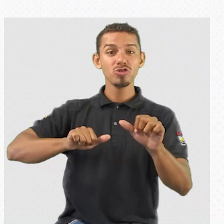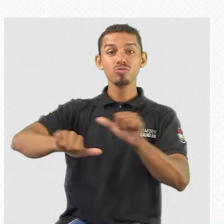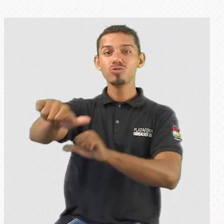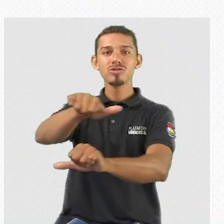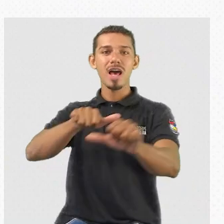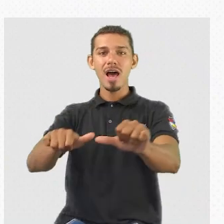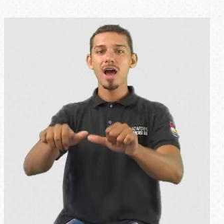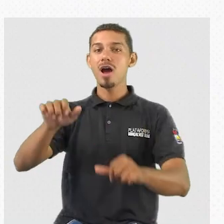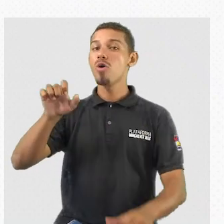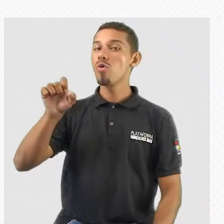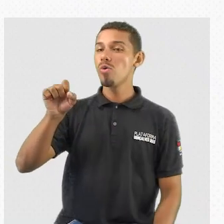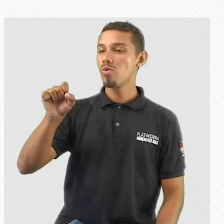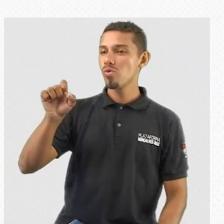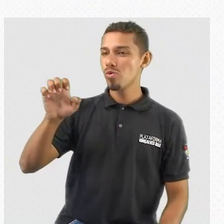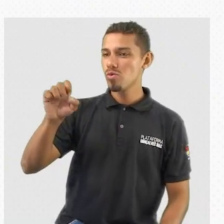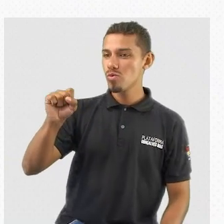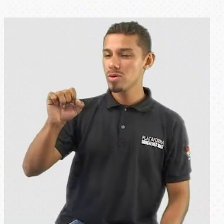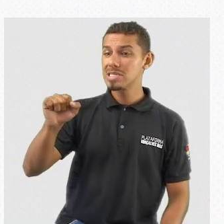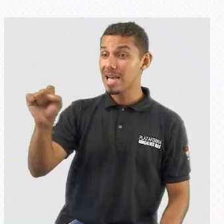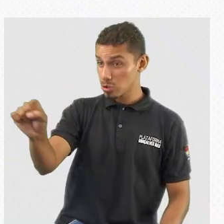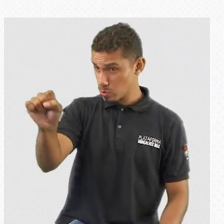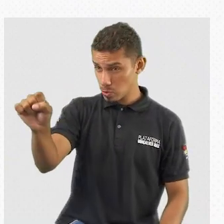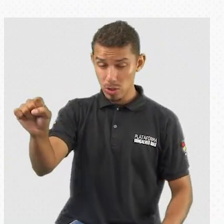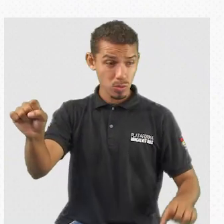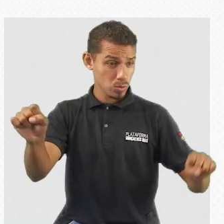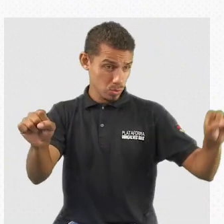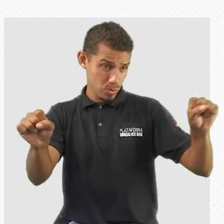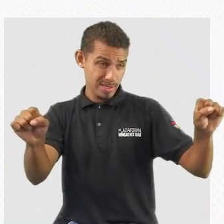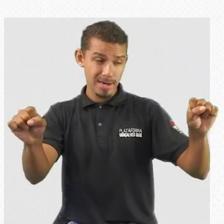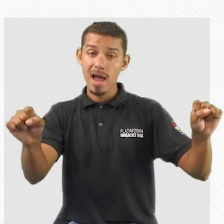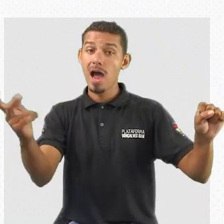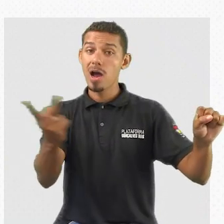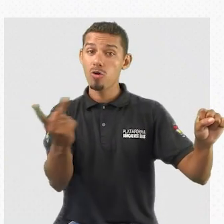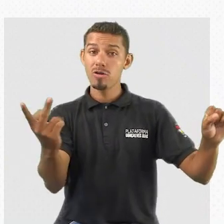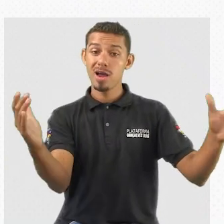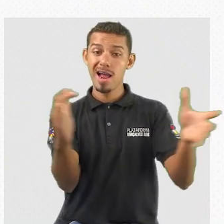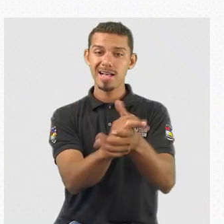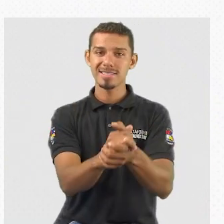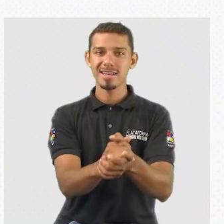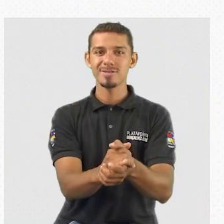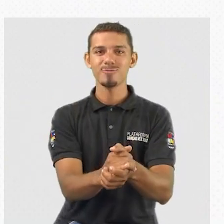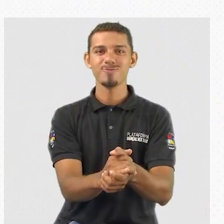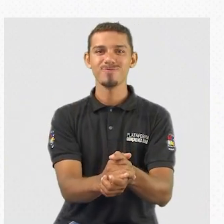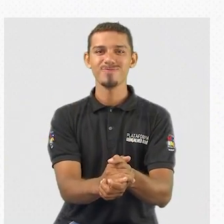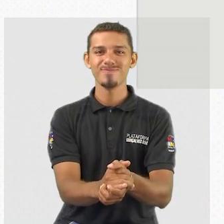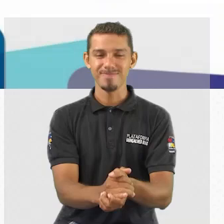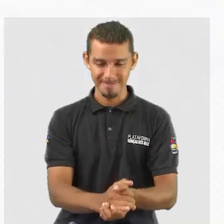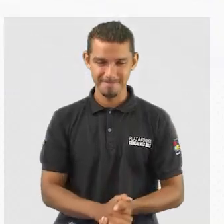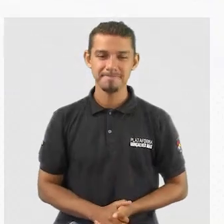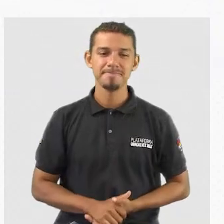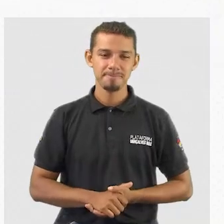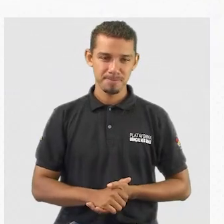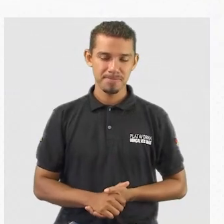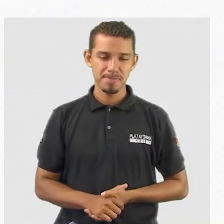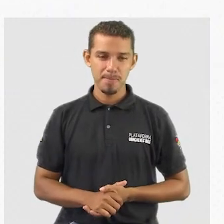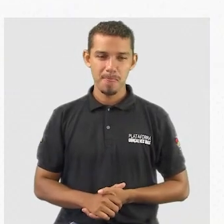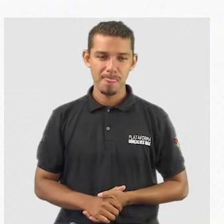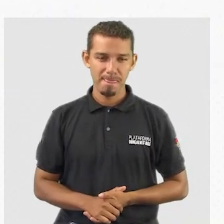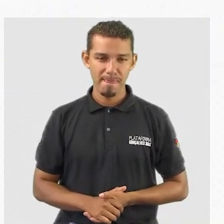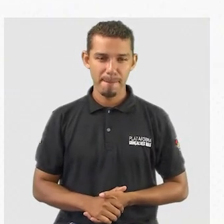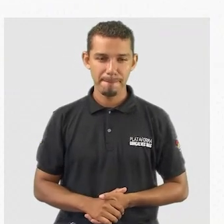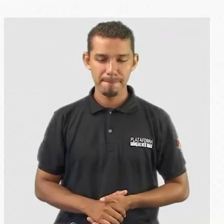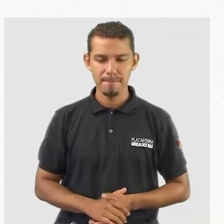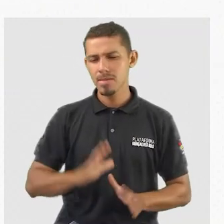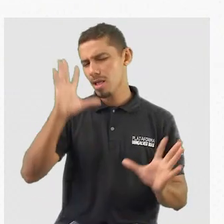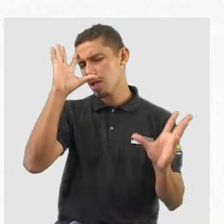mudar o estado civil das pessoas, portanto, de transformação da realidade, né? Ok, então vamos seguir. E aí,